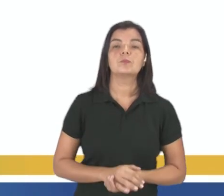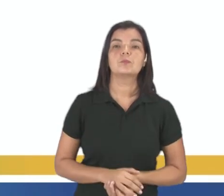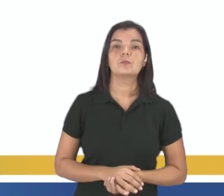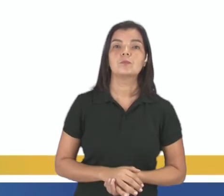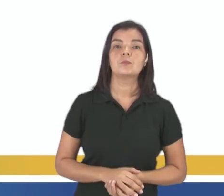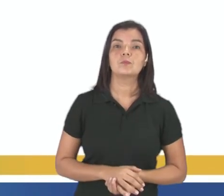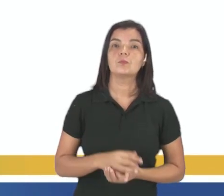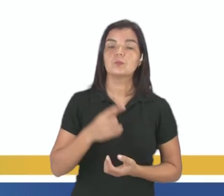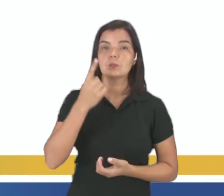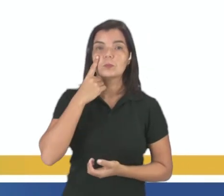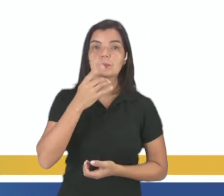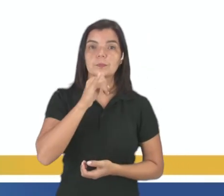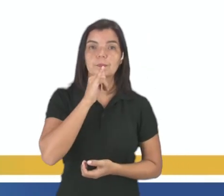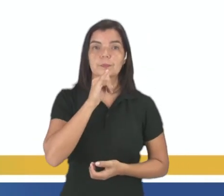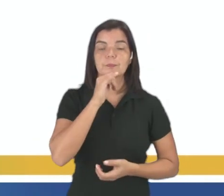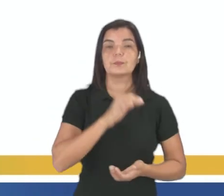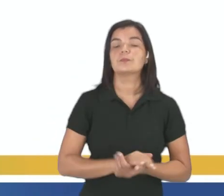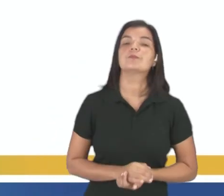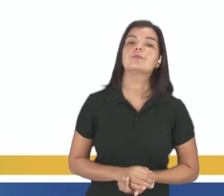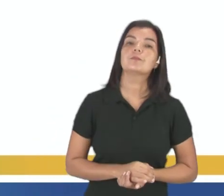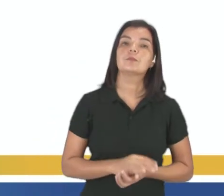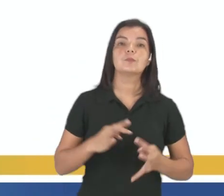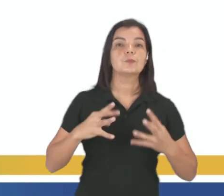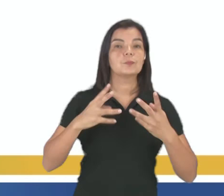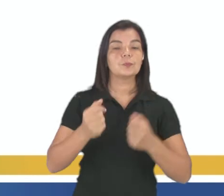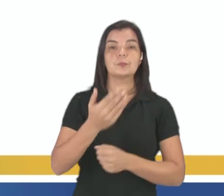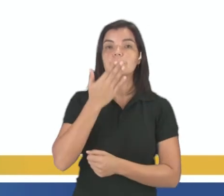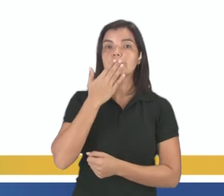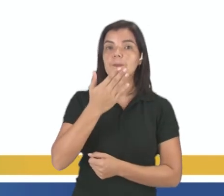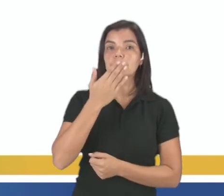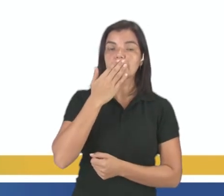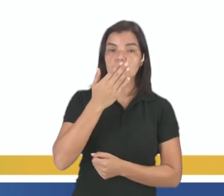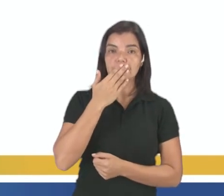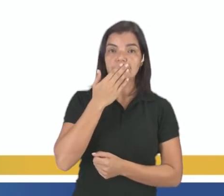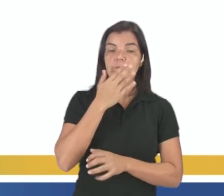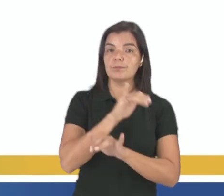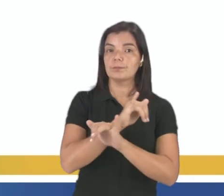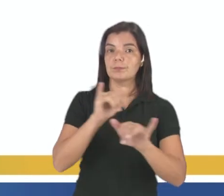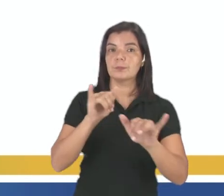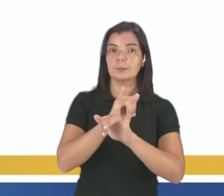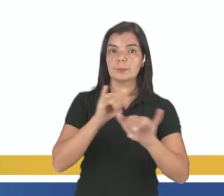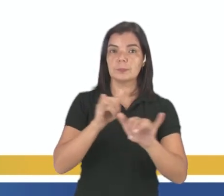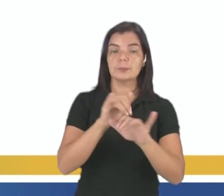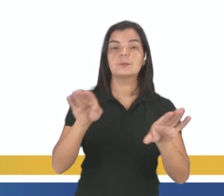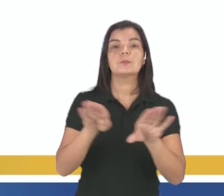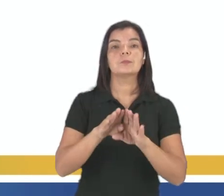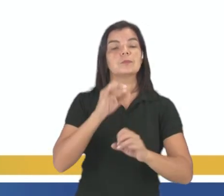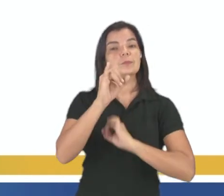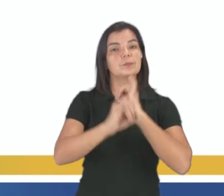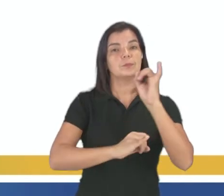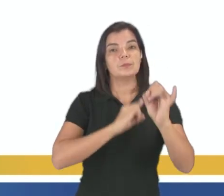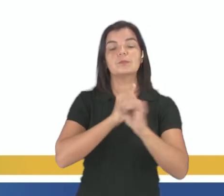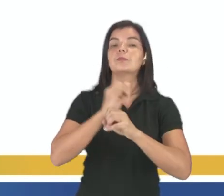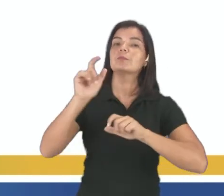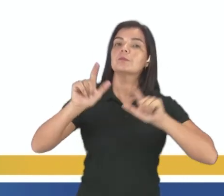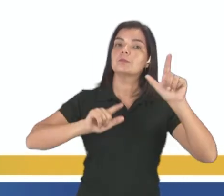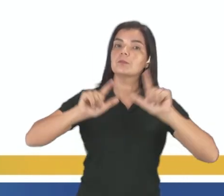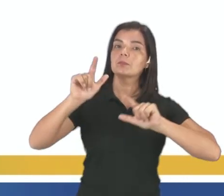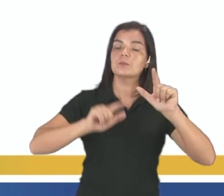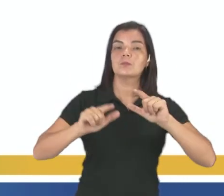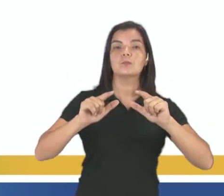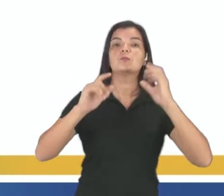Então, como exemplo, nós temos todos os tipos de veículo de informação, a internet, a TV,